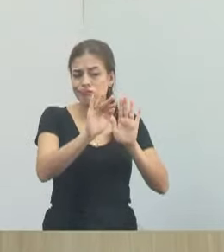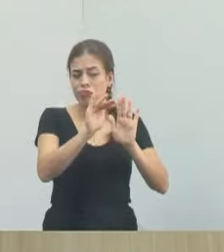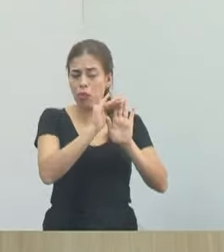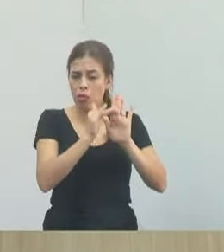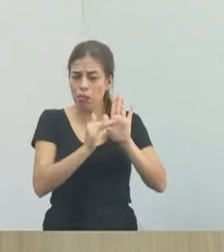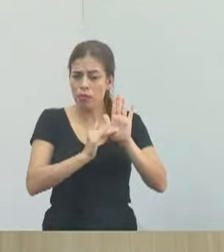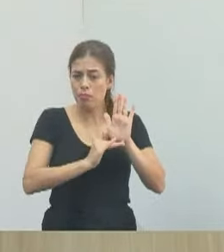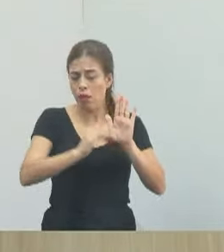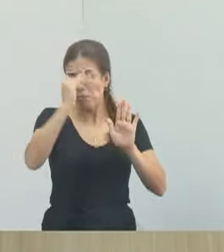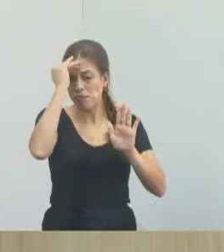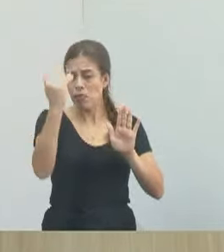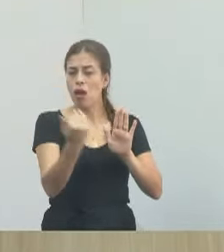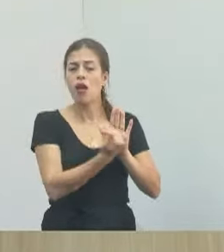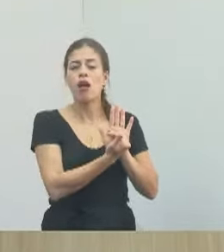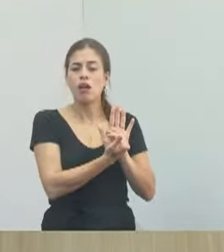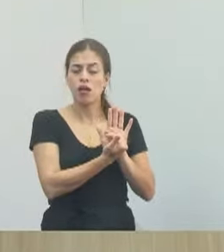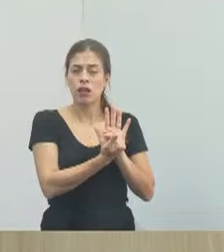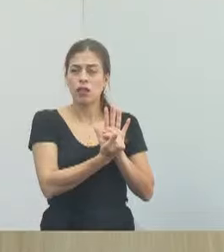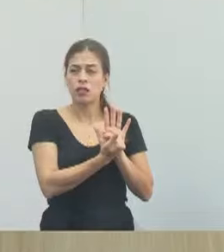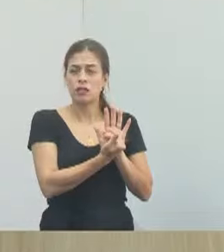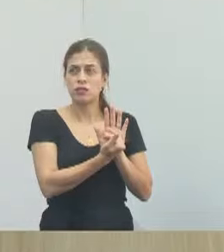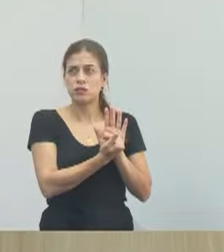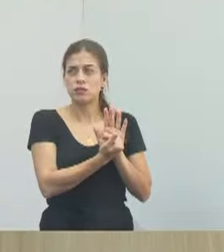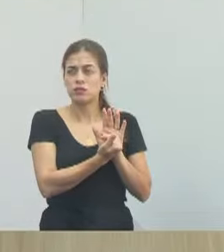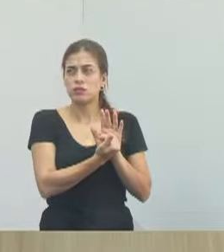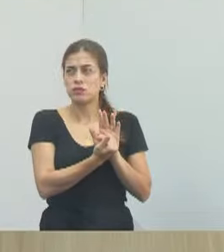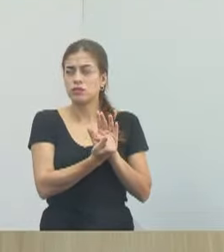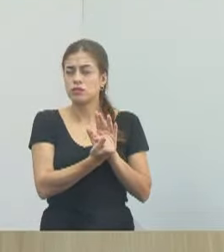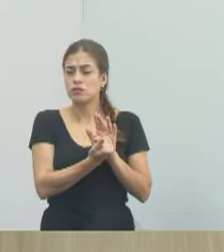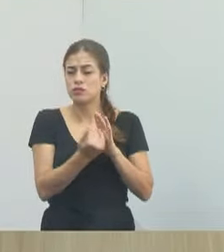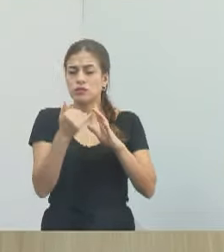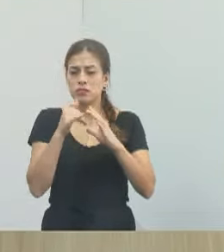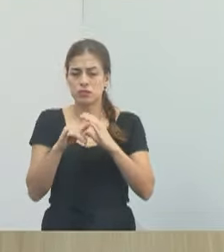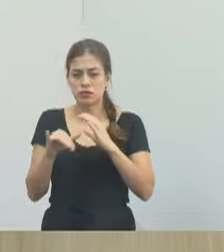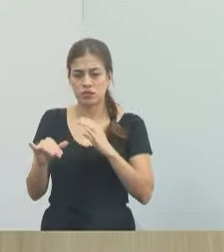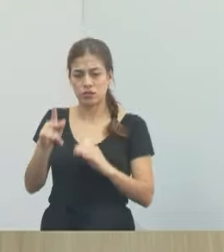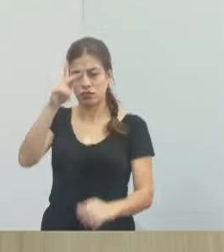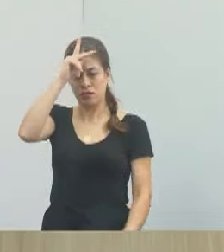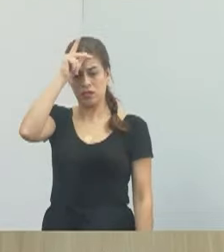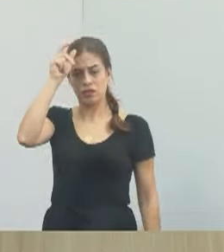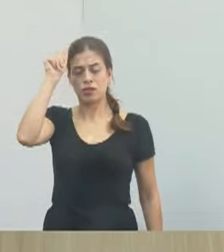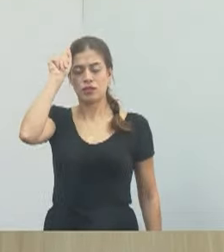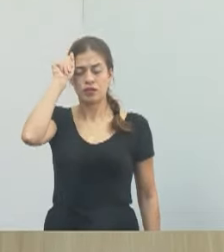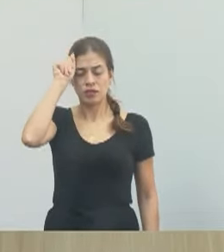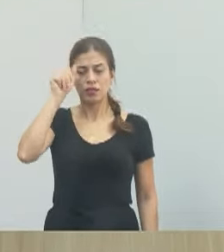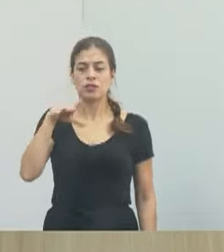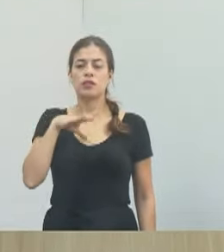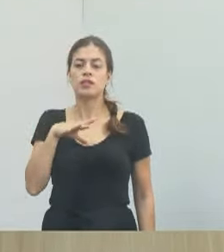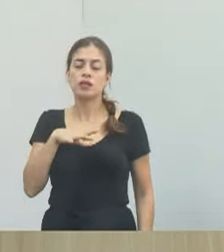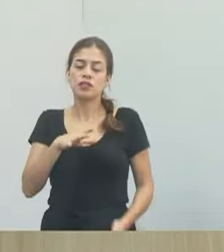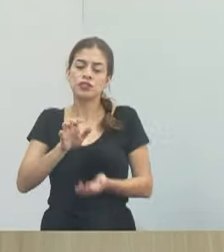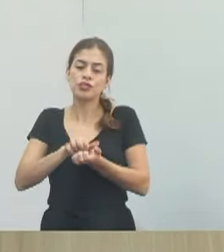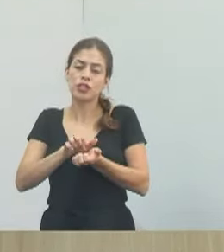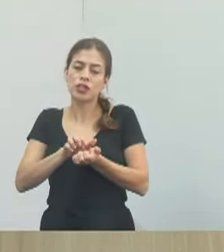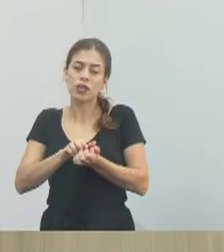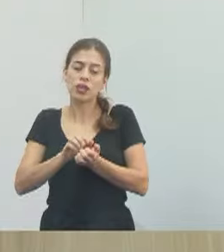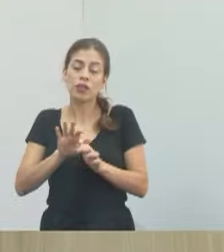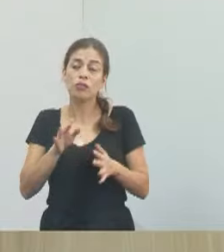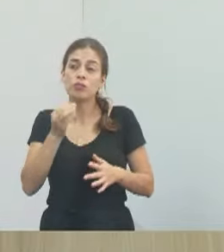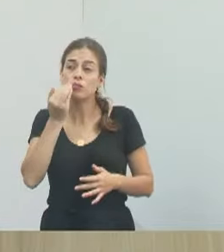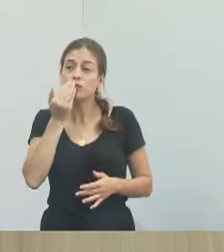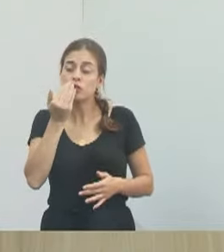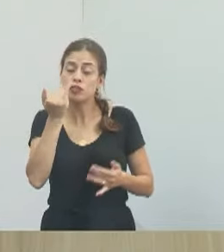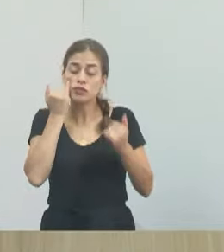cumprid as formalidades regimentais seja encaminhado Senhor Prefeito Municipal de jacar o seguinte pedido de